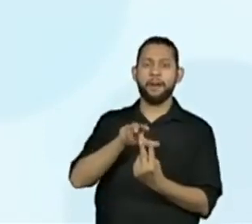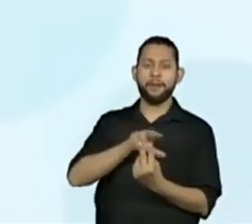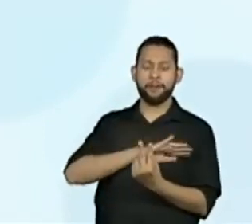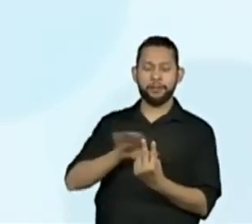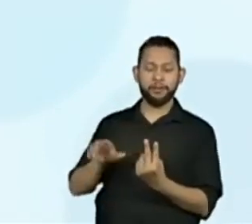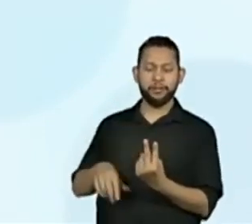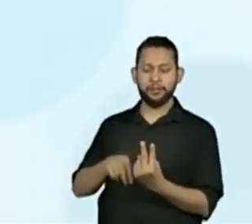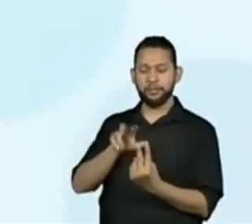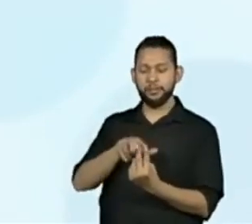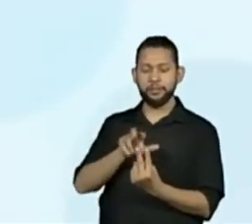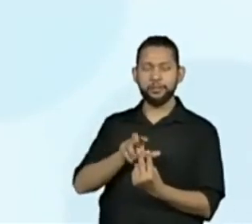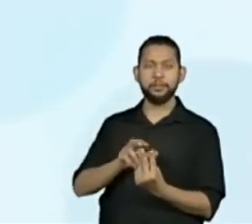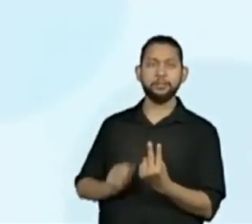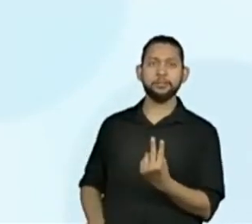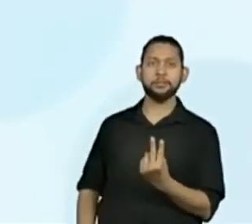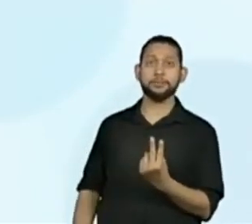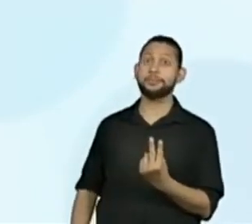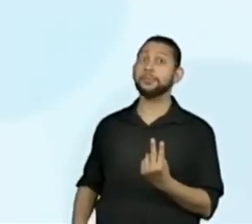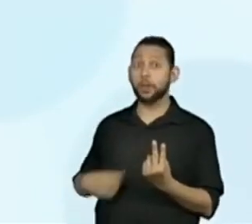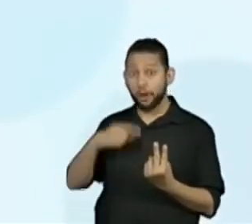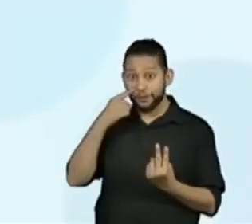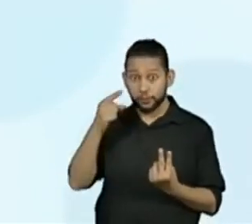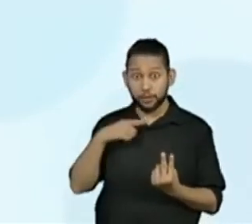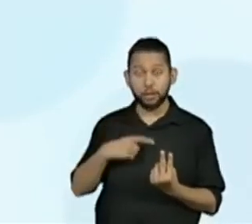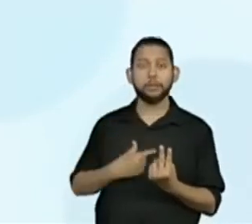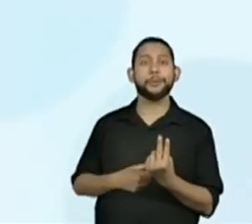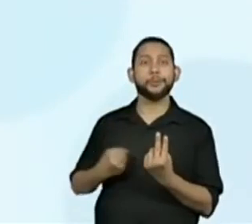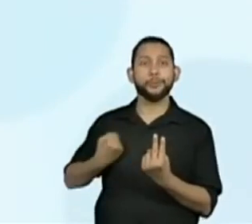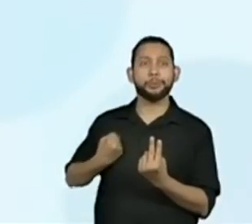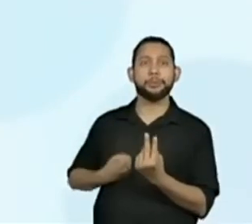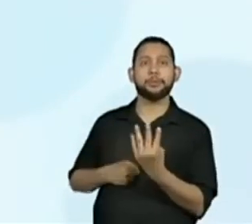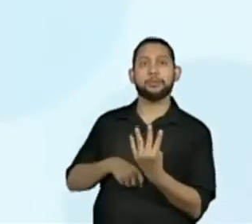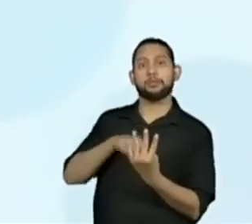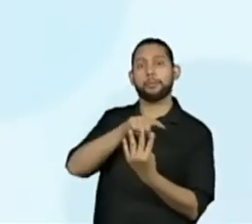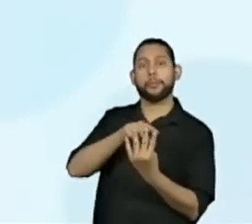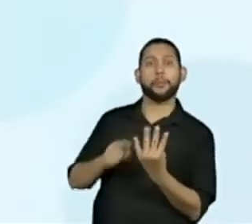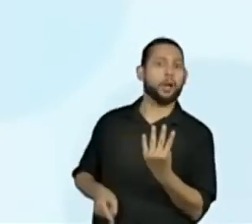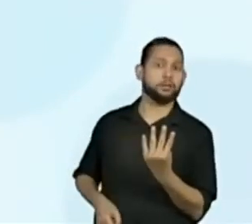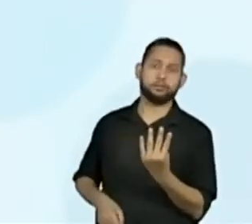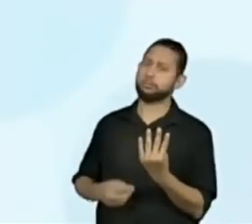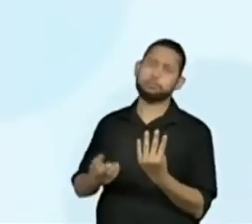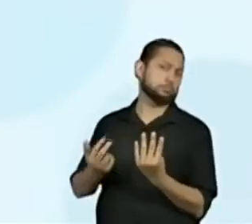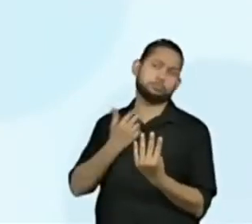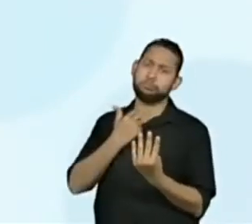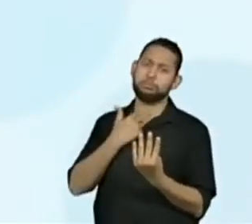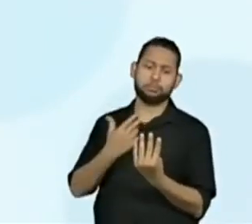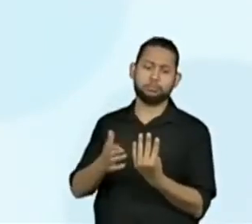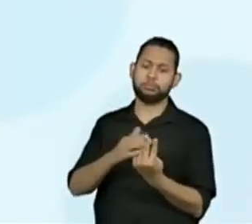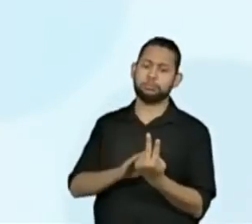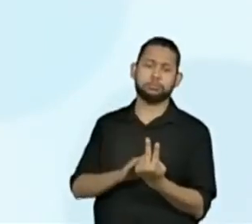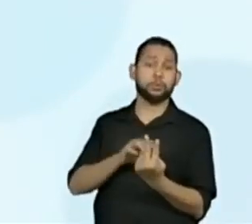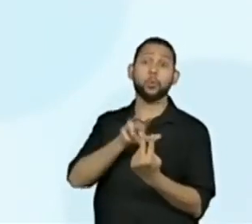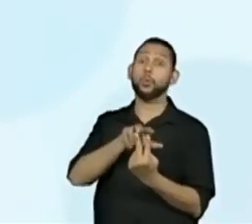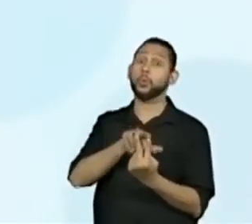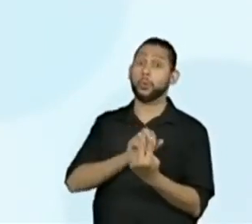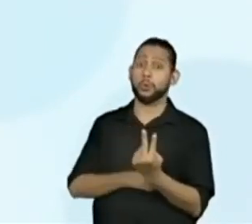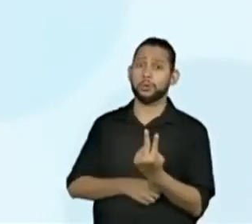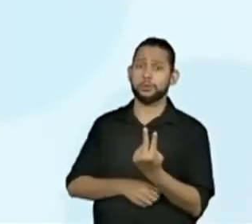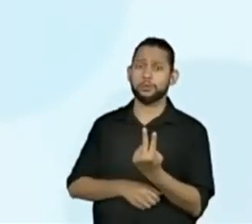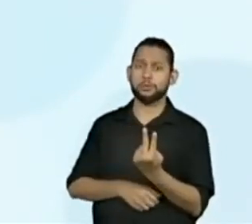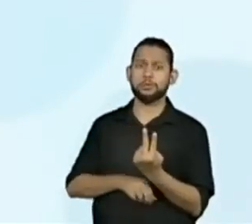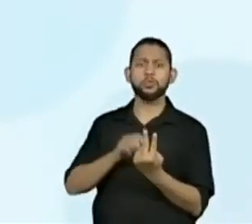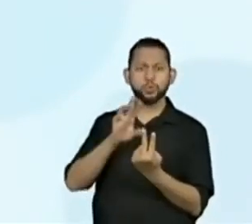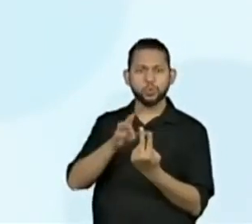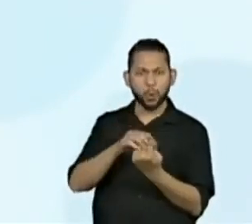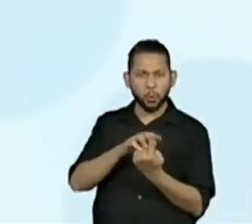é. Então, tem 2 números aí que tem 4 algarismos, então não podemos começar por eles. Não. E também não temos nenhum com apenas